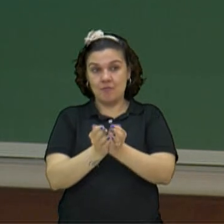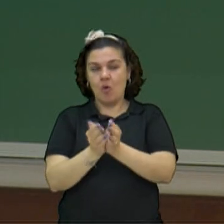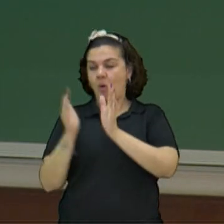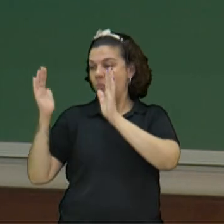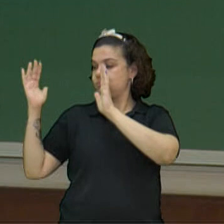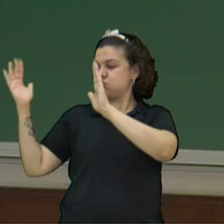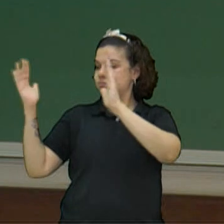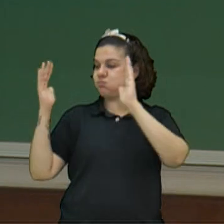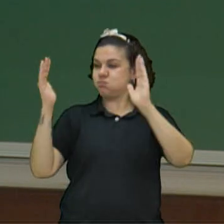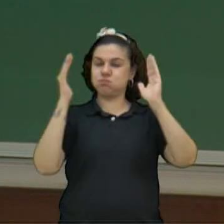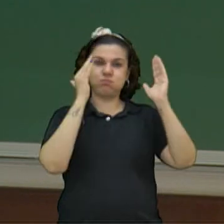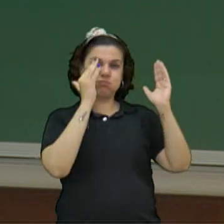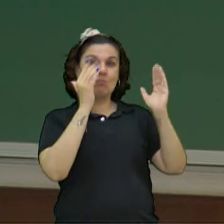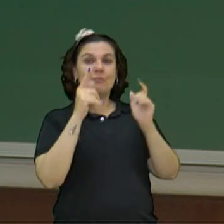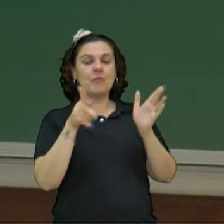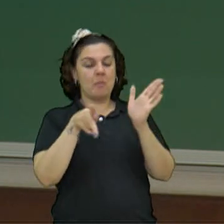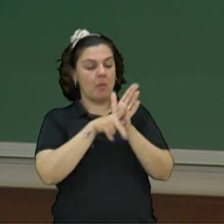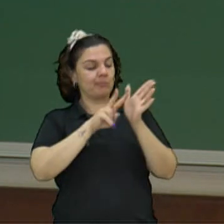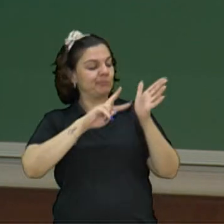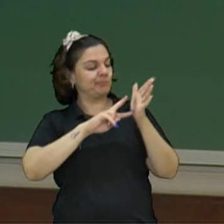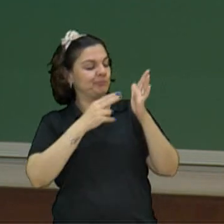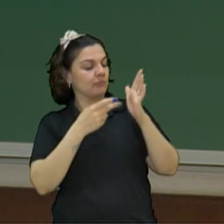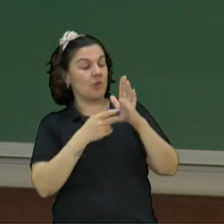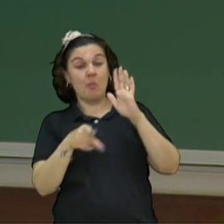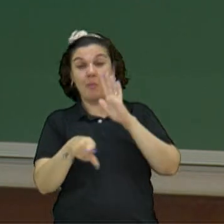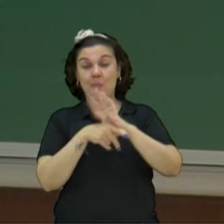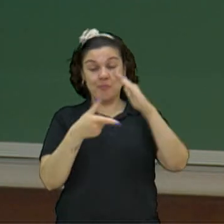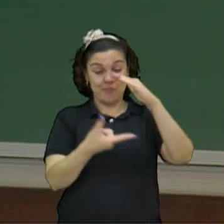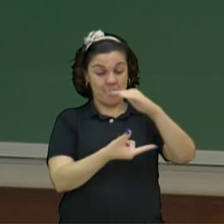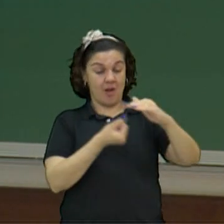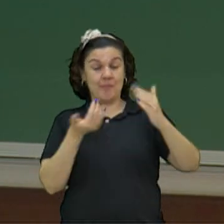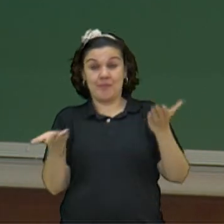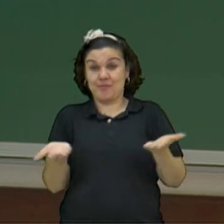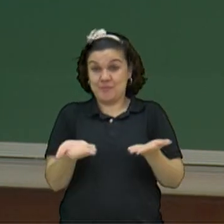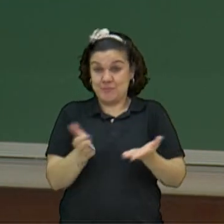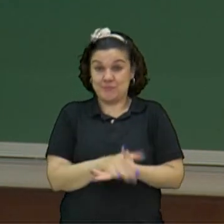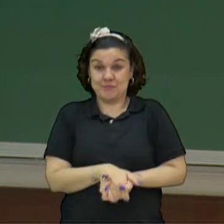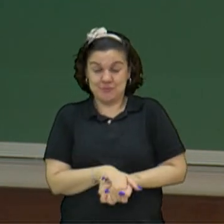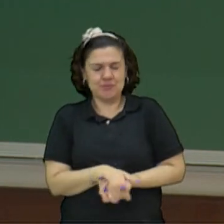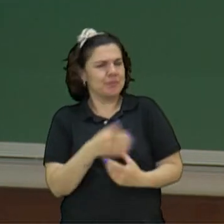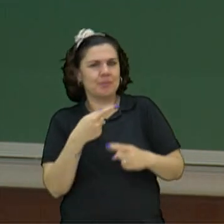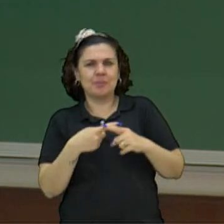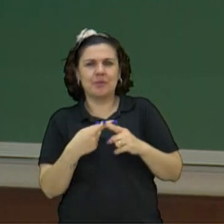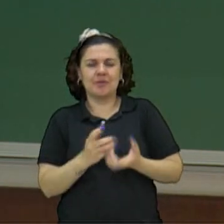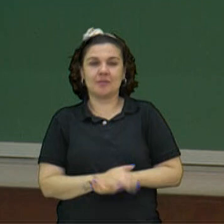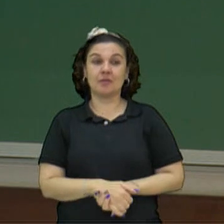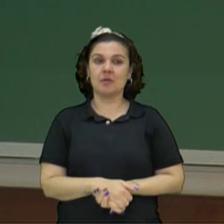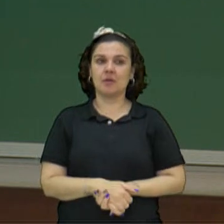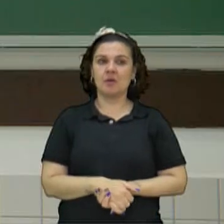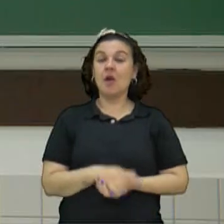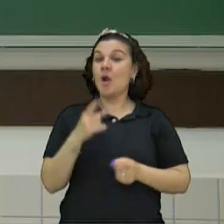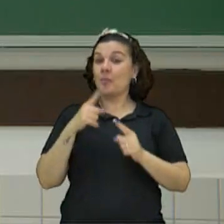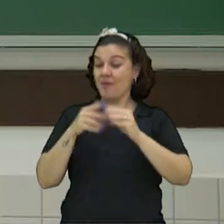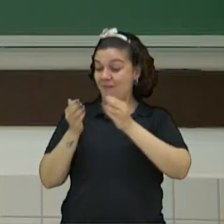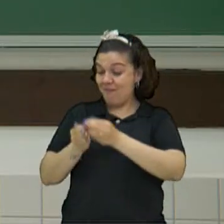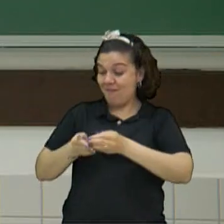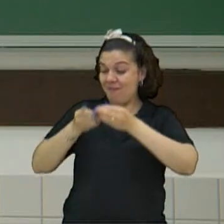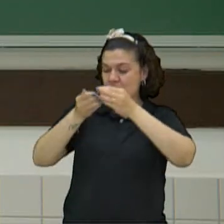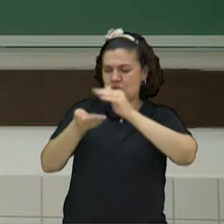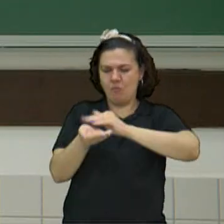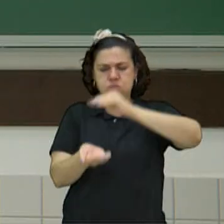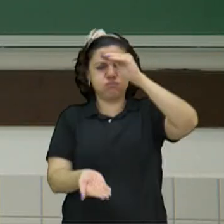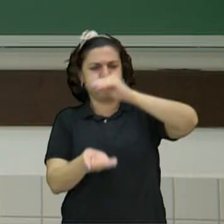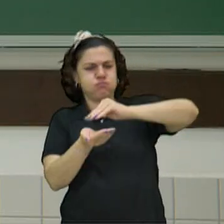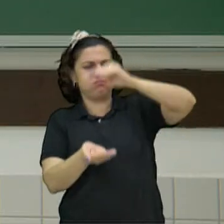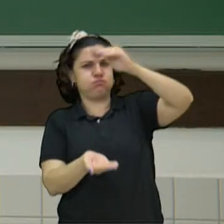container são o símbolo do capitalismo hoje também. Por quê? É por meio desses navios